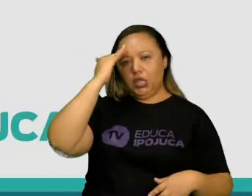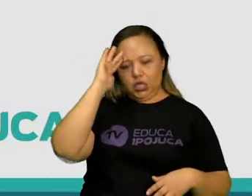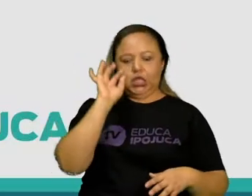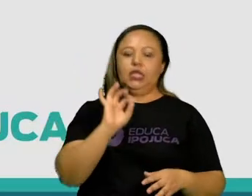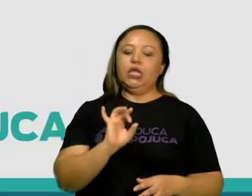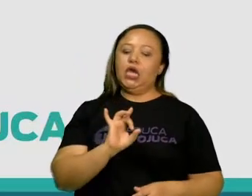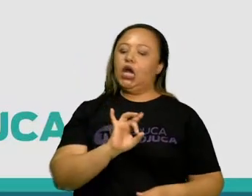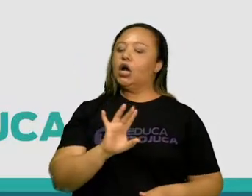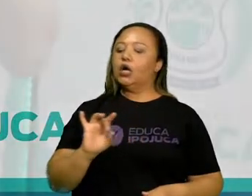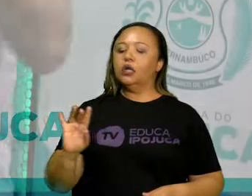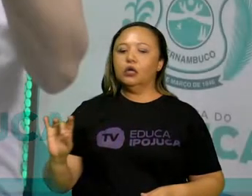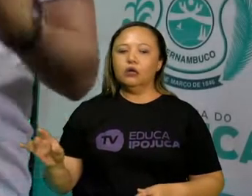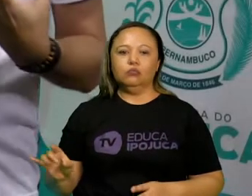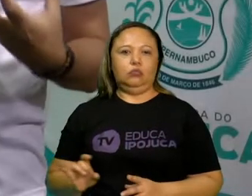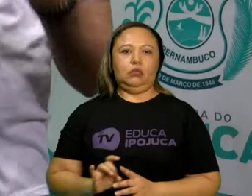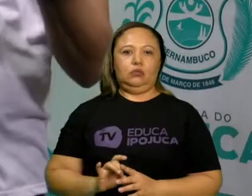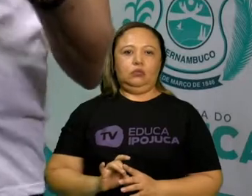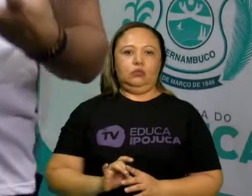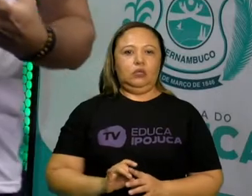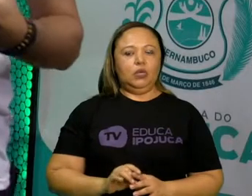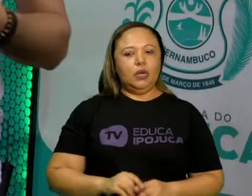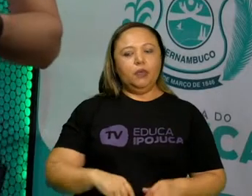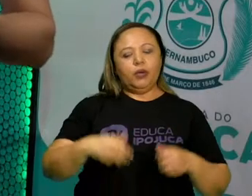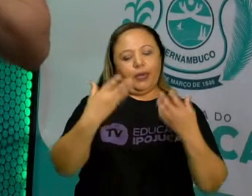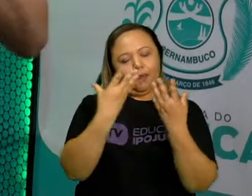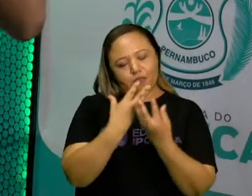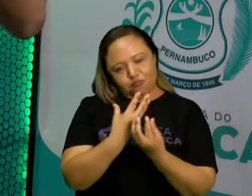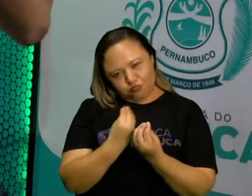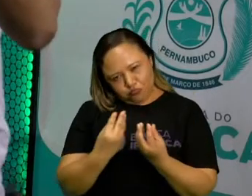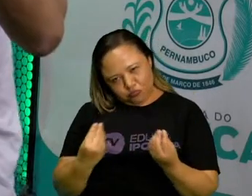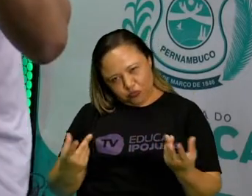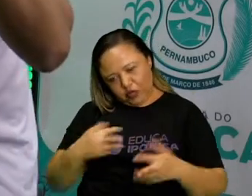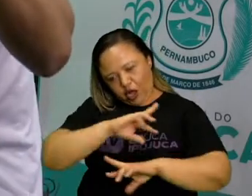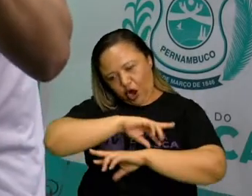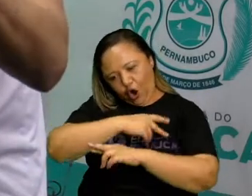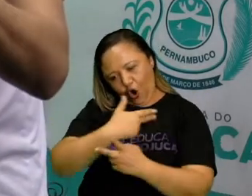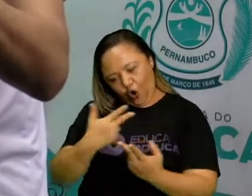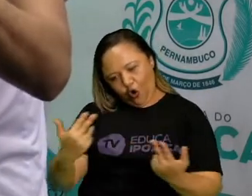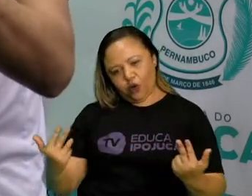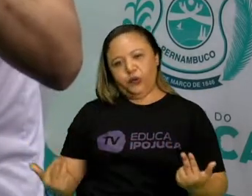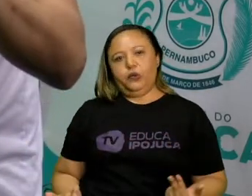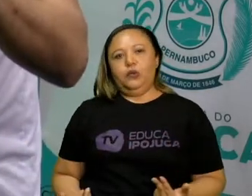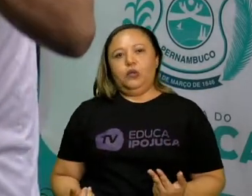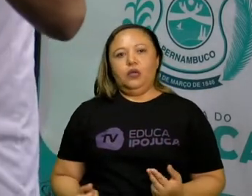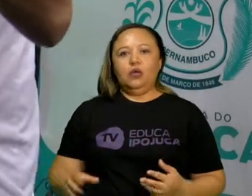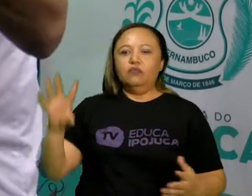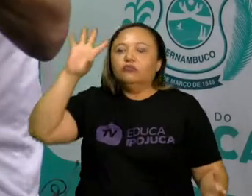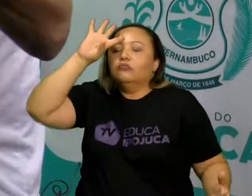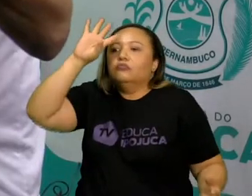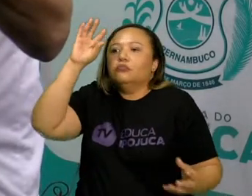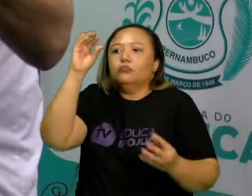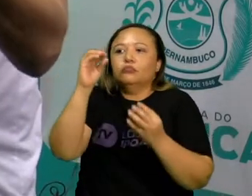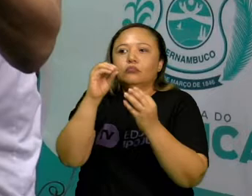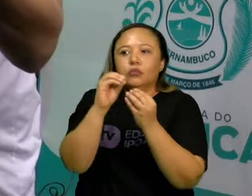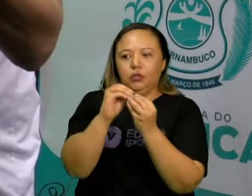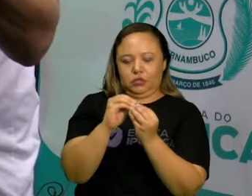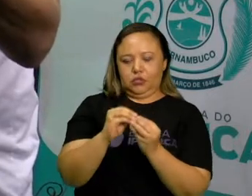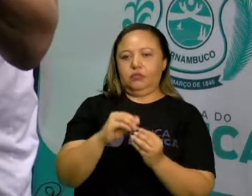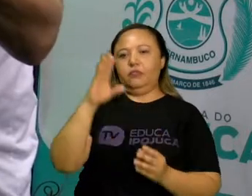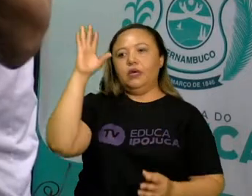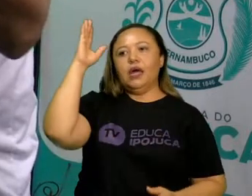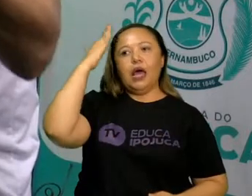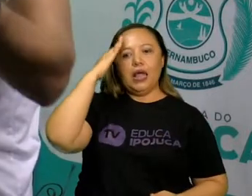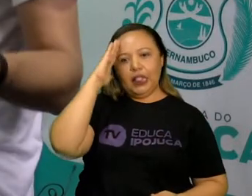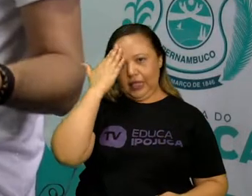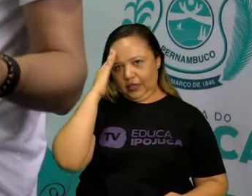porque isso aqui é muita coisa é muita informação eu vou fazer o resumo do resumo do resumo do resumo para que a gente entenda o que é